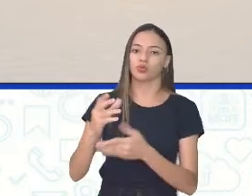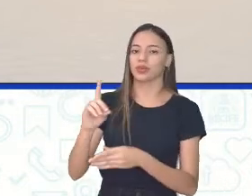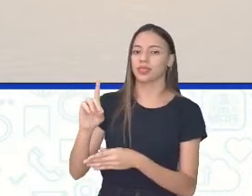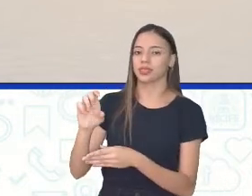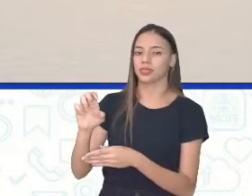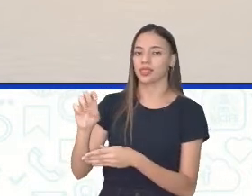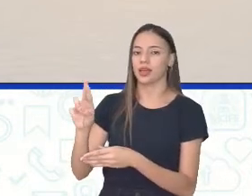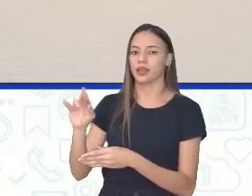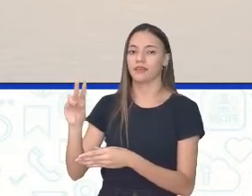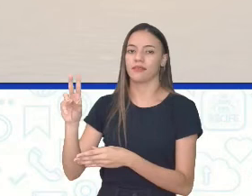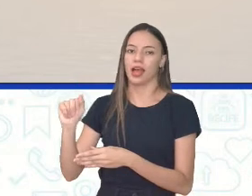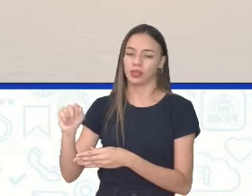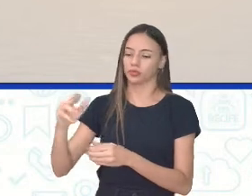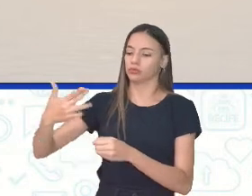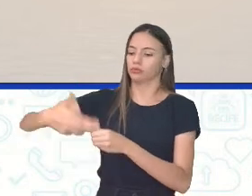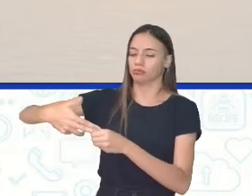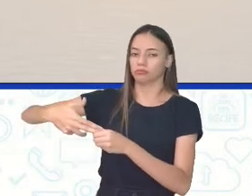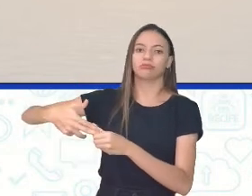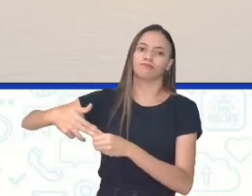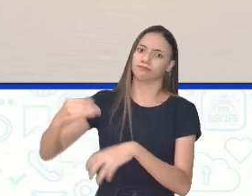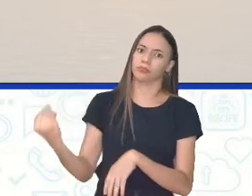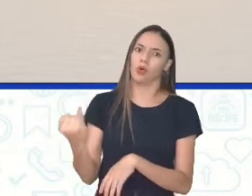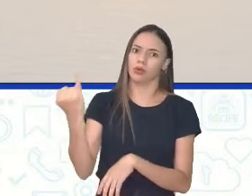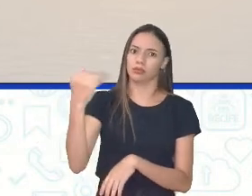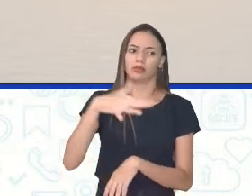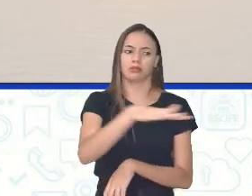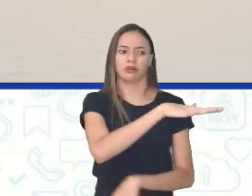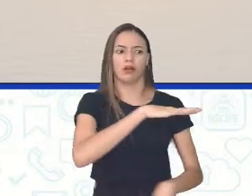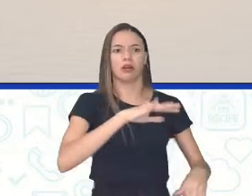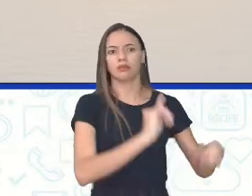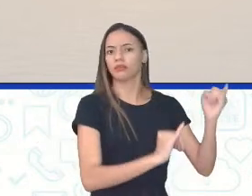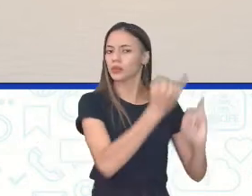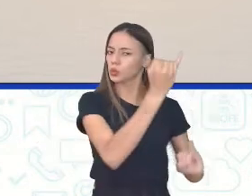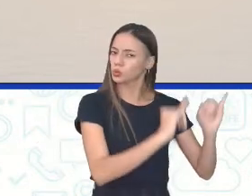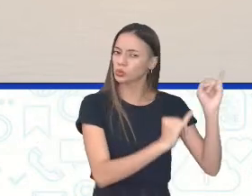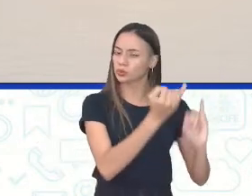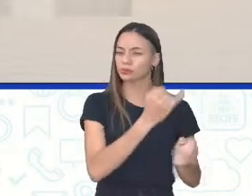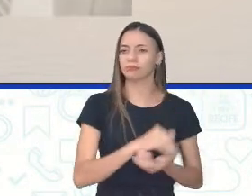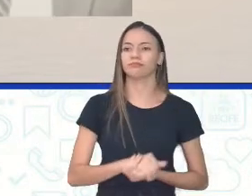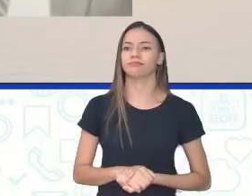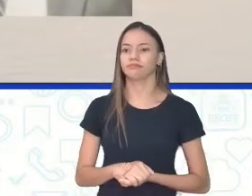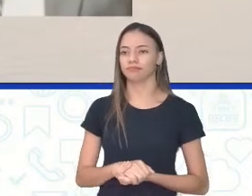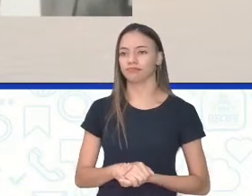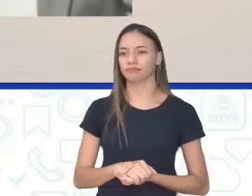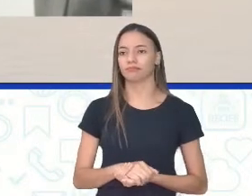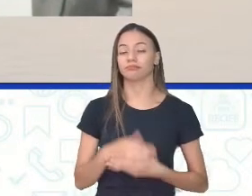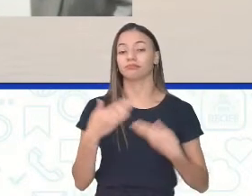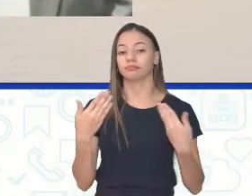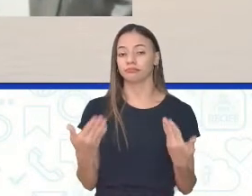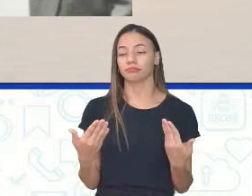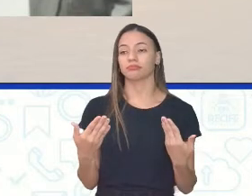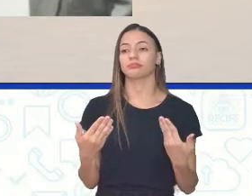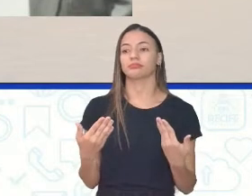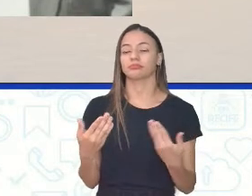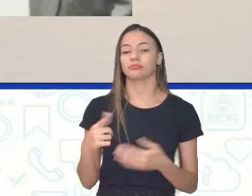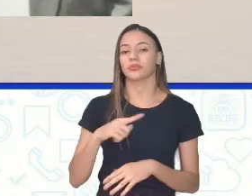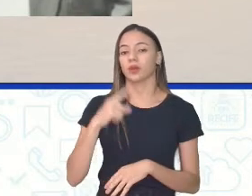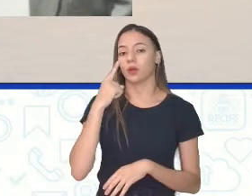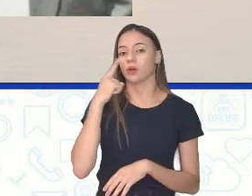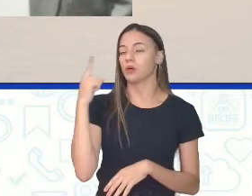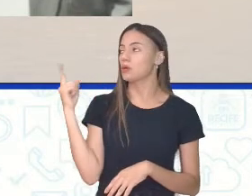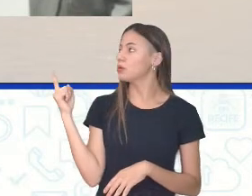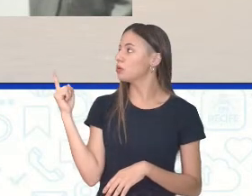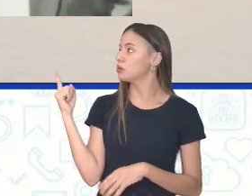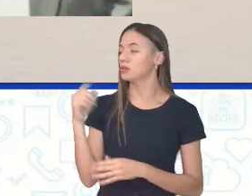né, que são muito importantes no campo da indústria, né? Então, nesse sentido, a gente tem